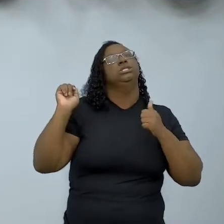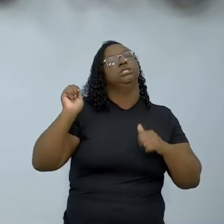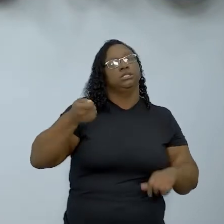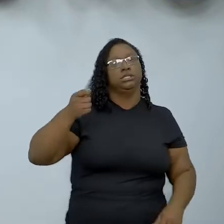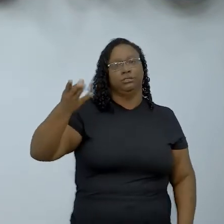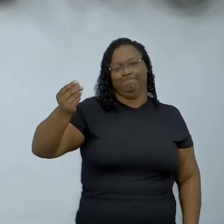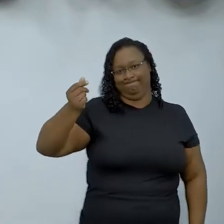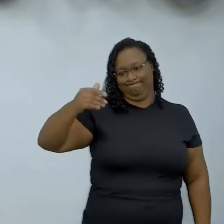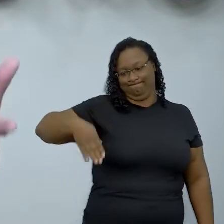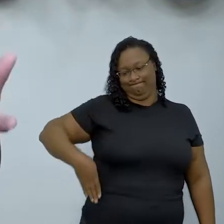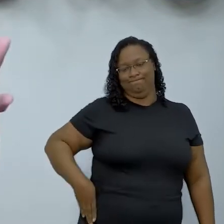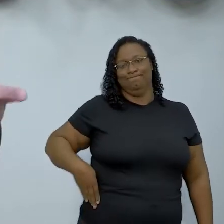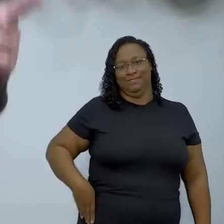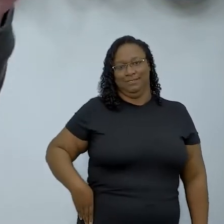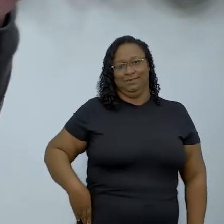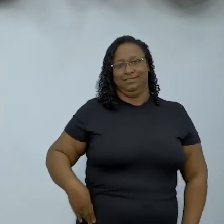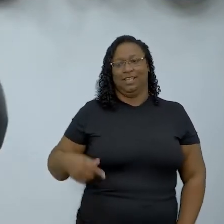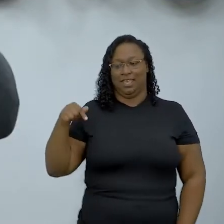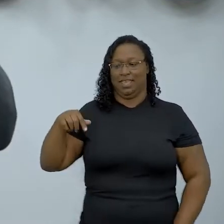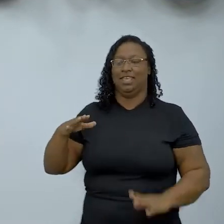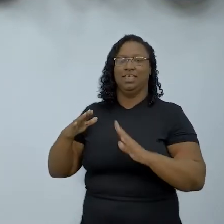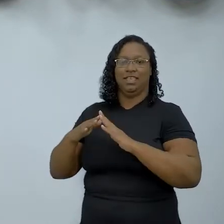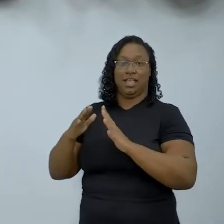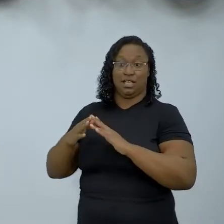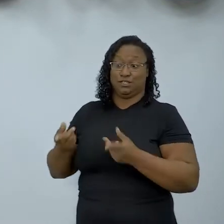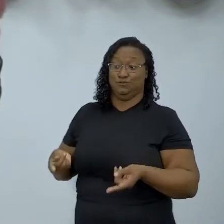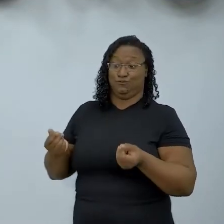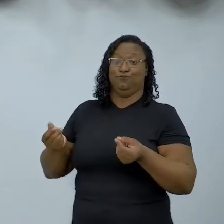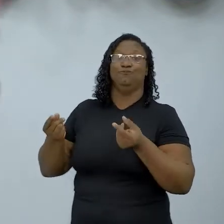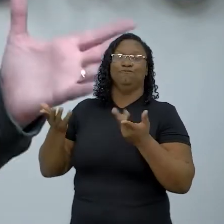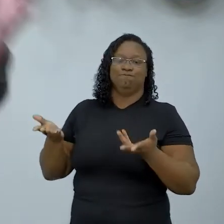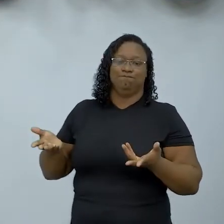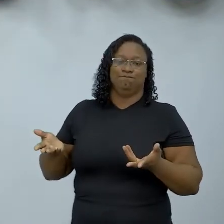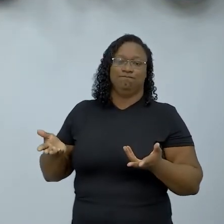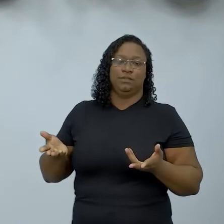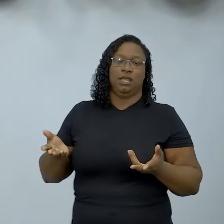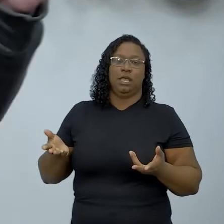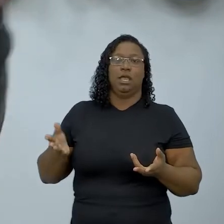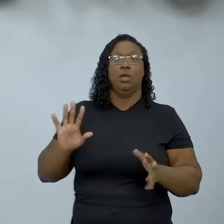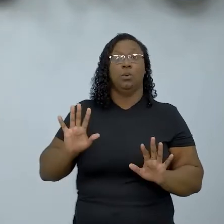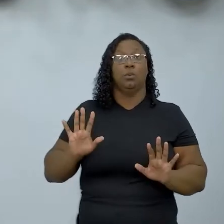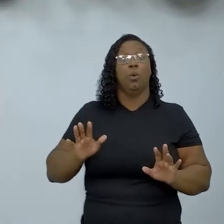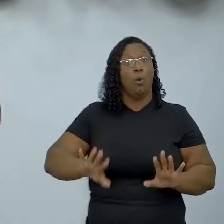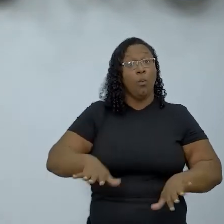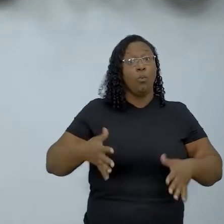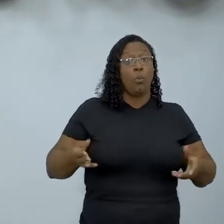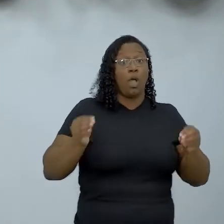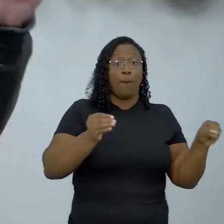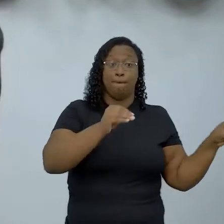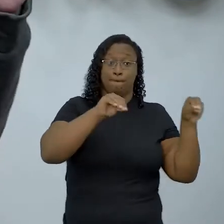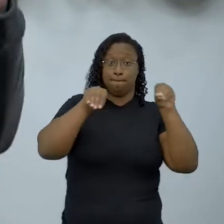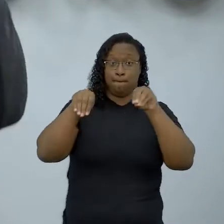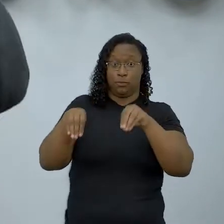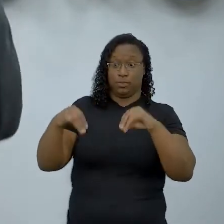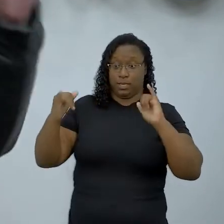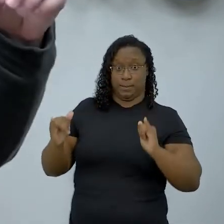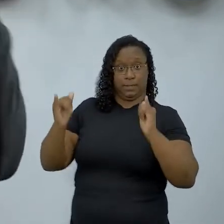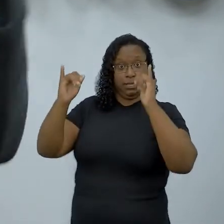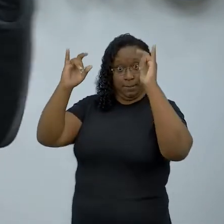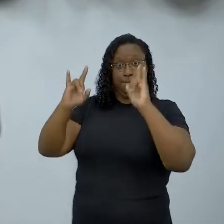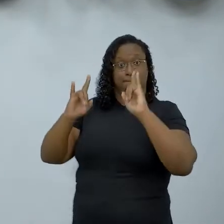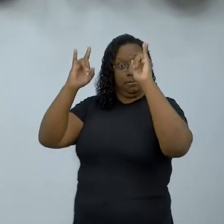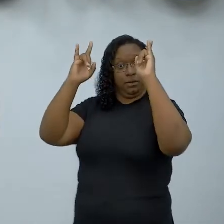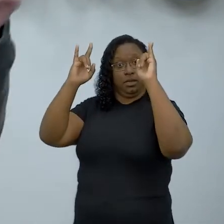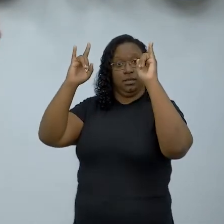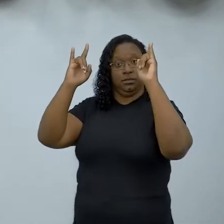tá em casa, a gente acaba gastando mais. Só que uma coisa que eu fiz logo que eu mudei pra esse apartamento, eu até comentei com você. Você falou de lâmpada, né? Eu falei, ah,